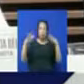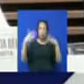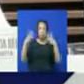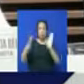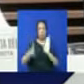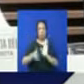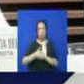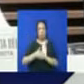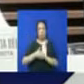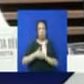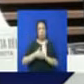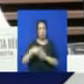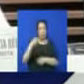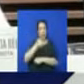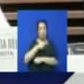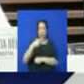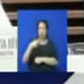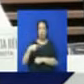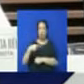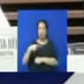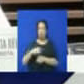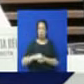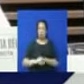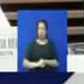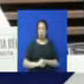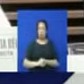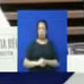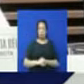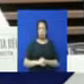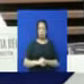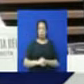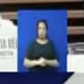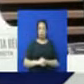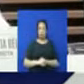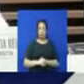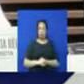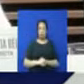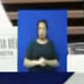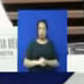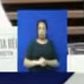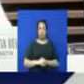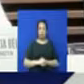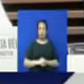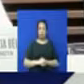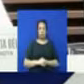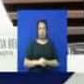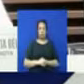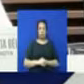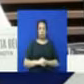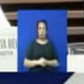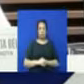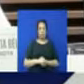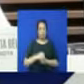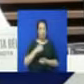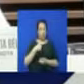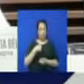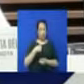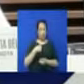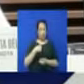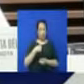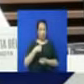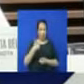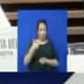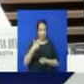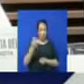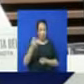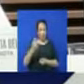proposição. Pastores, né, eu, infelizmente, assim, eu terei que me ausentar,